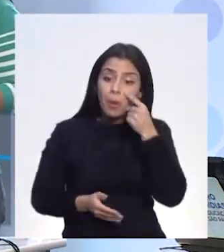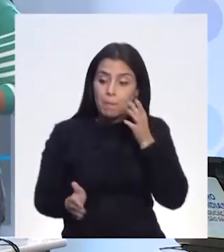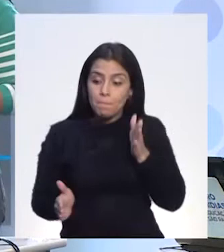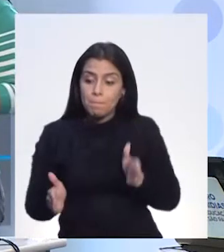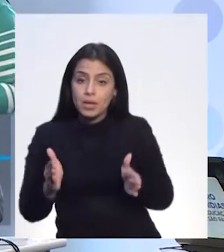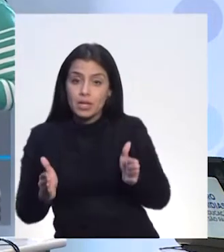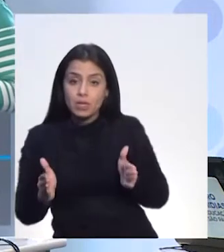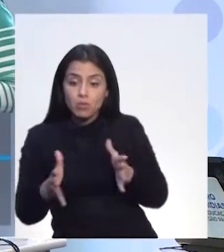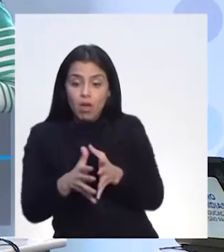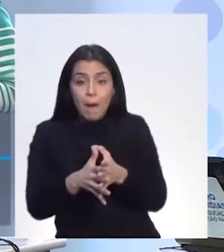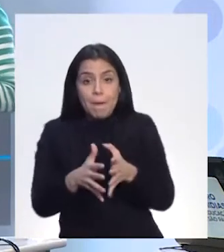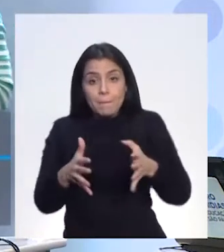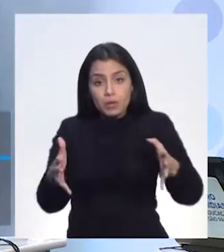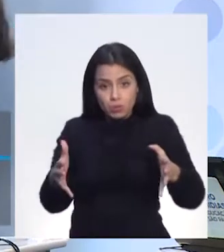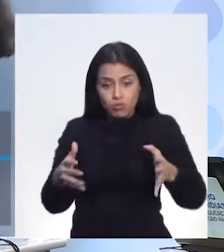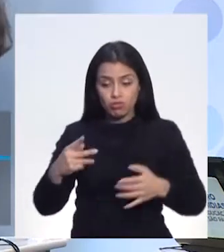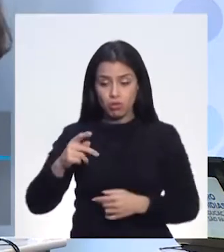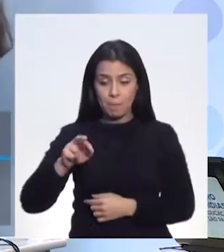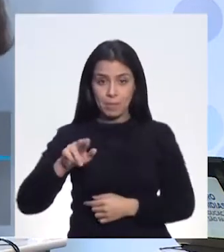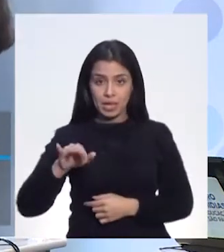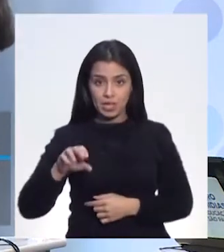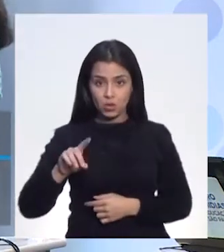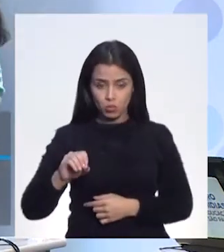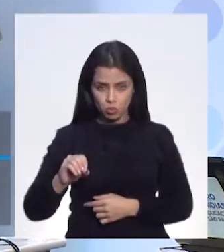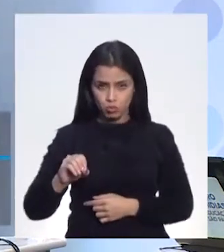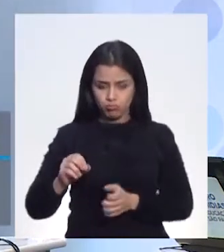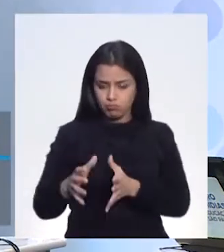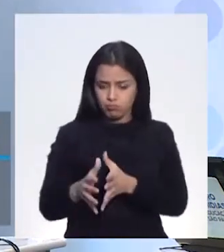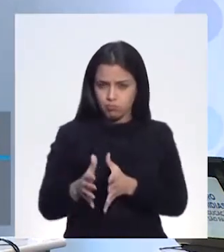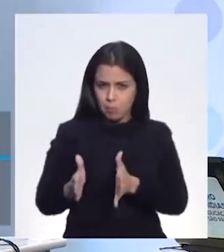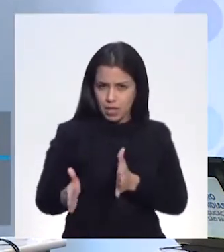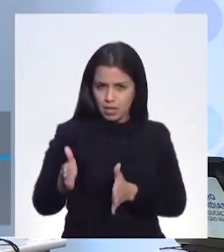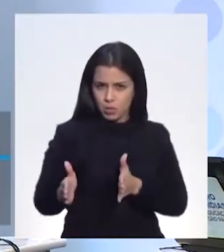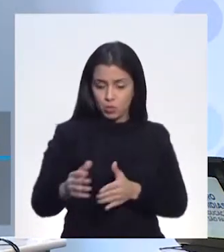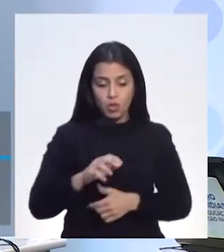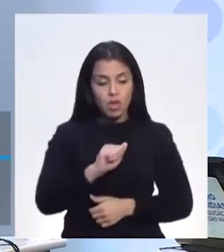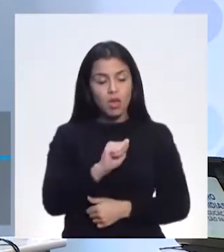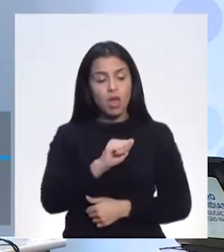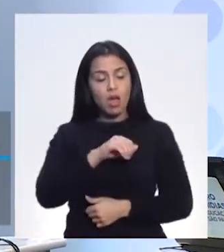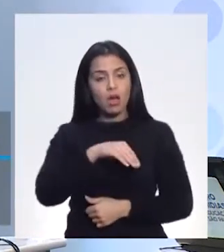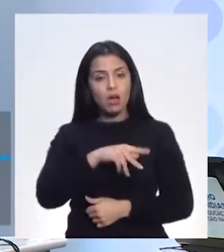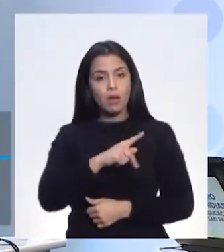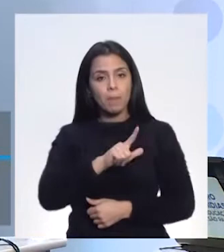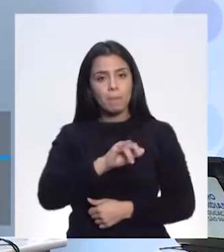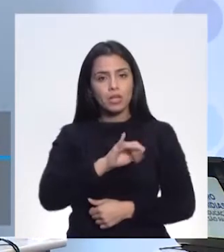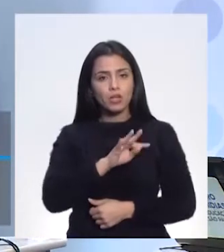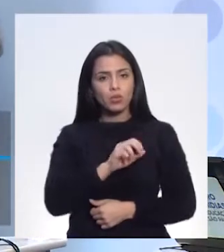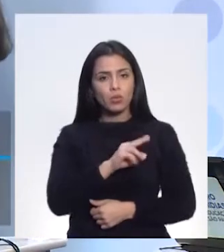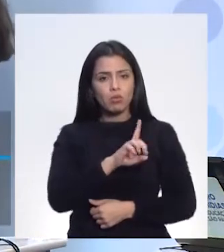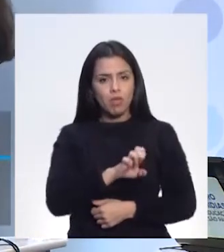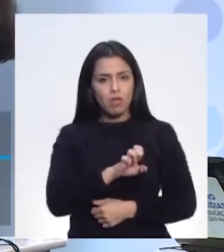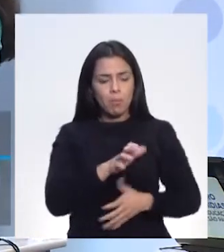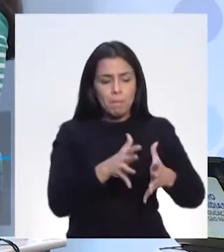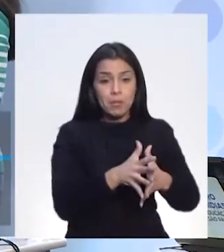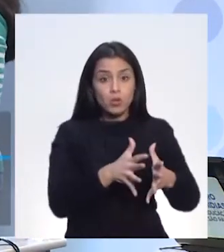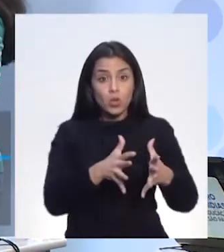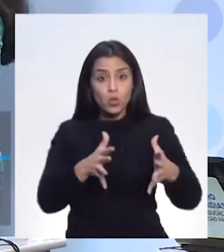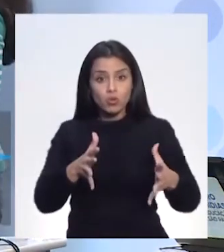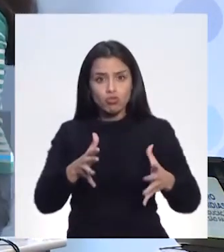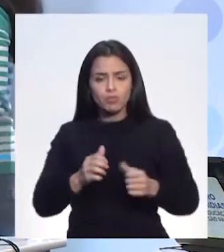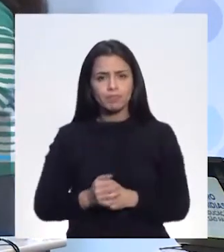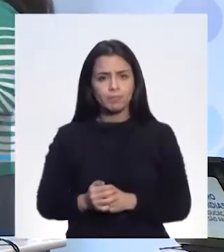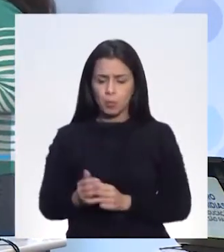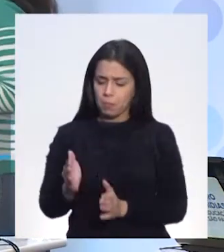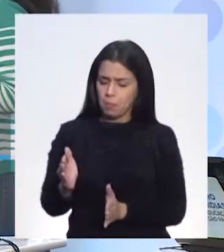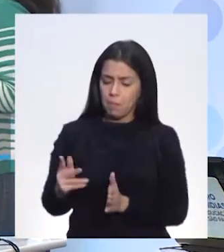a amplitude, ok? Muito bem. Quando a gente fala em período, a gente está falando qual é a